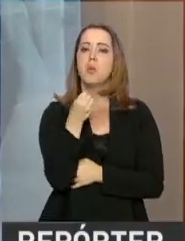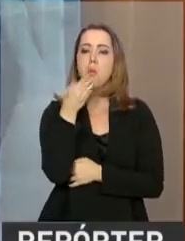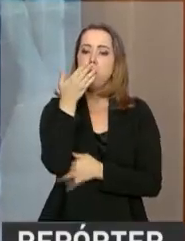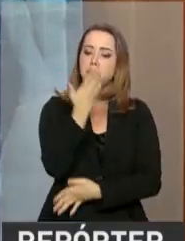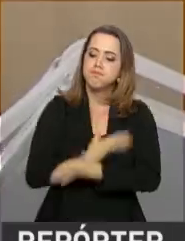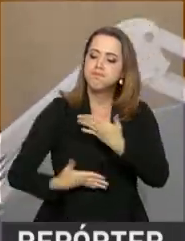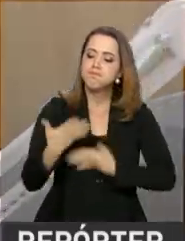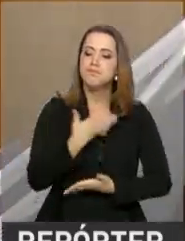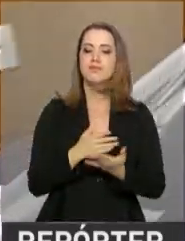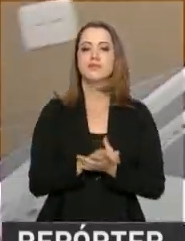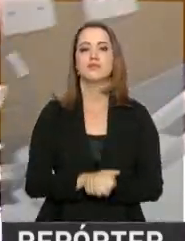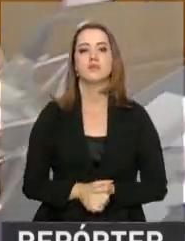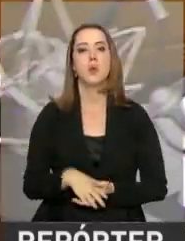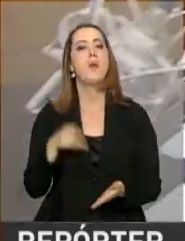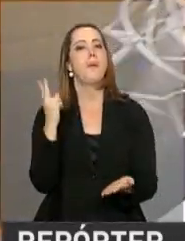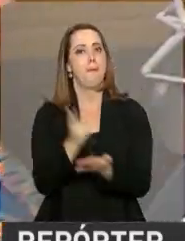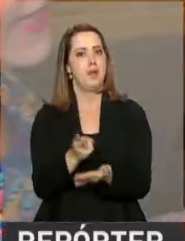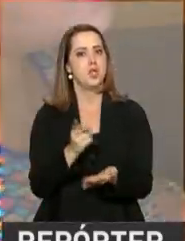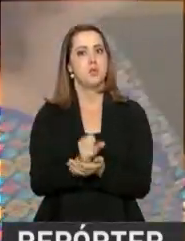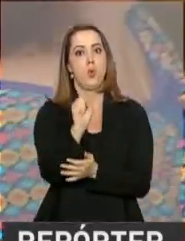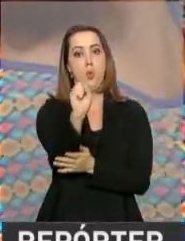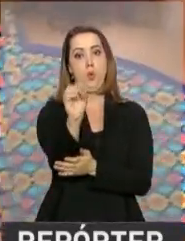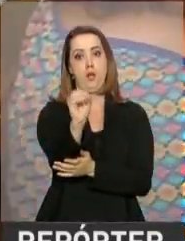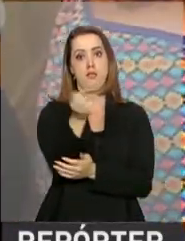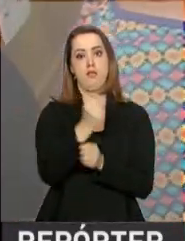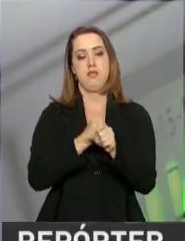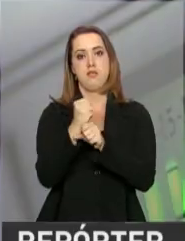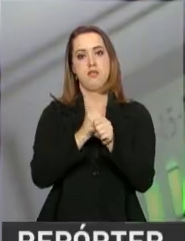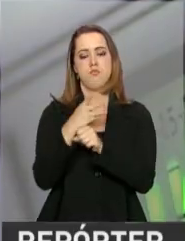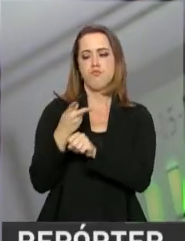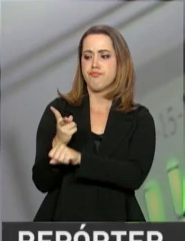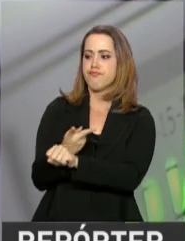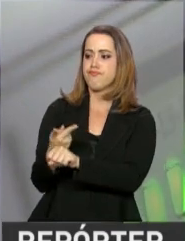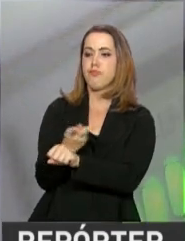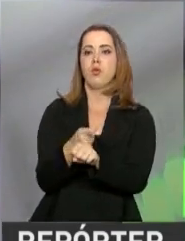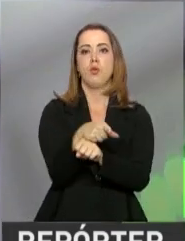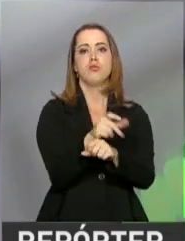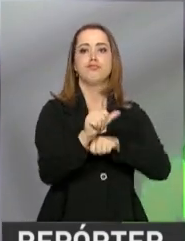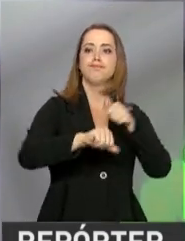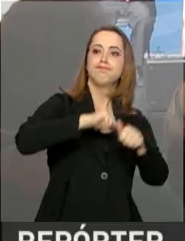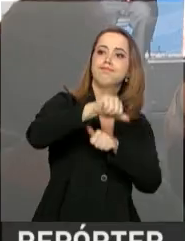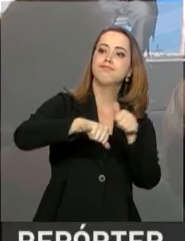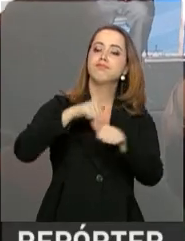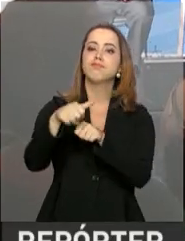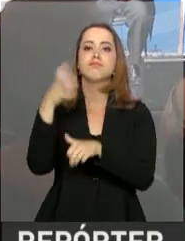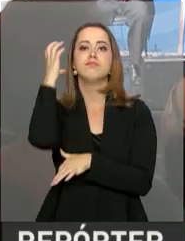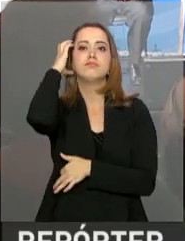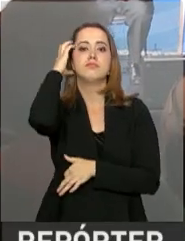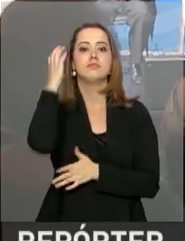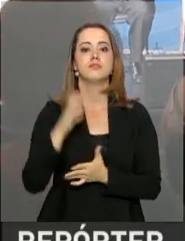convivência mesmo com 80 anos a Rádio Nacional procura sempre se renovar para o